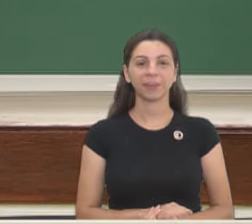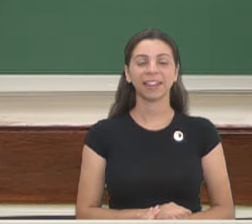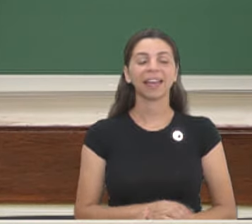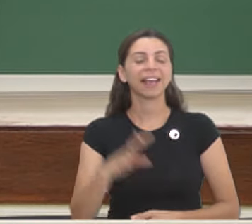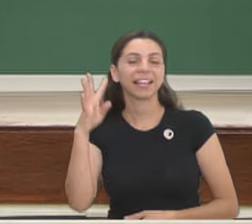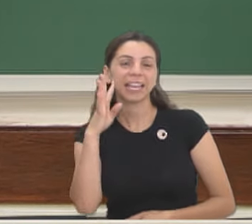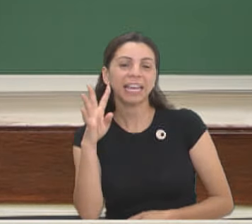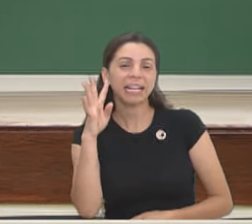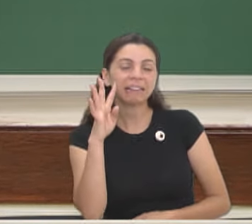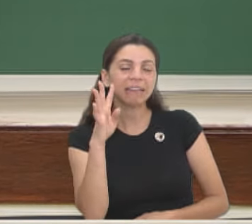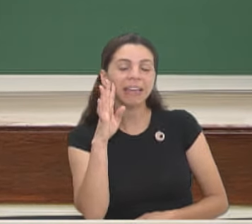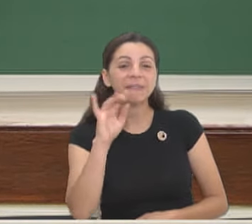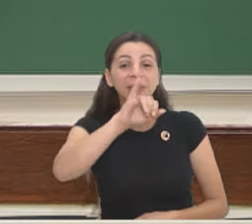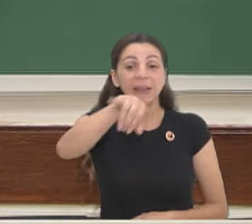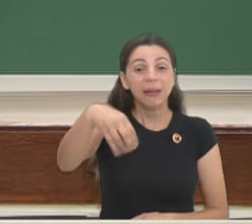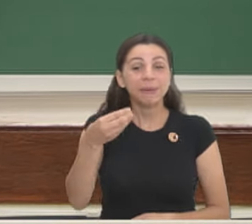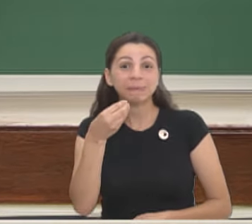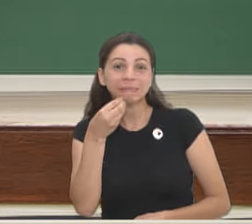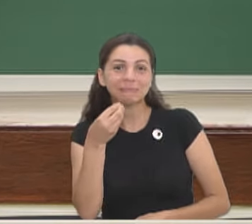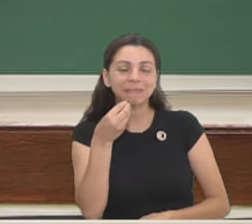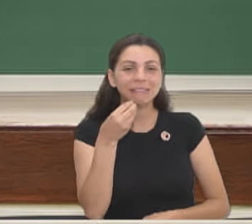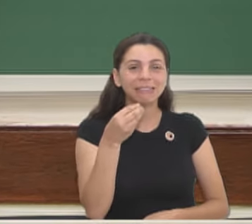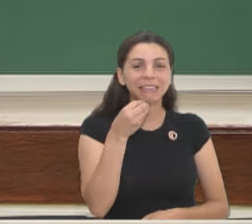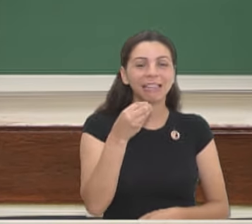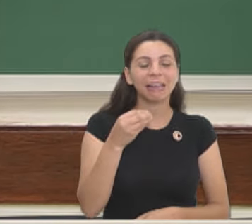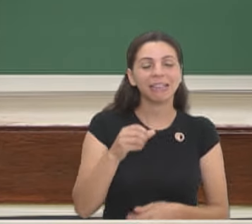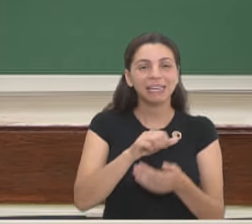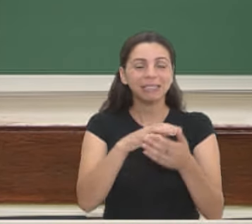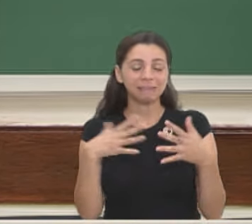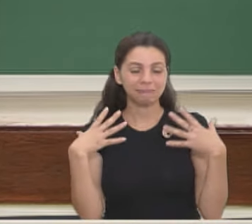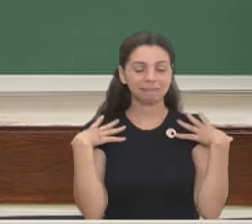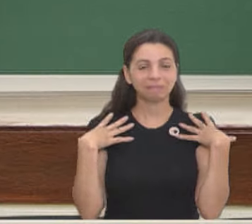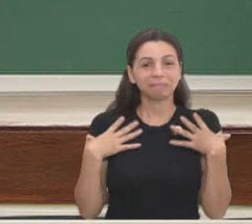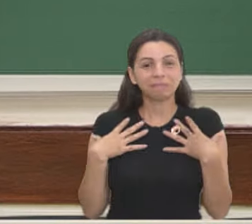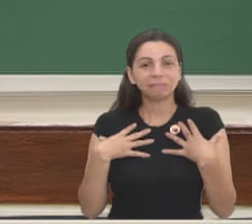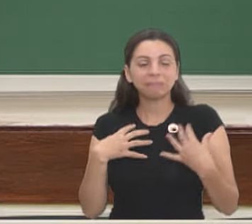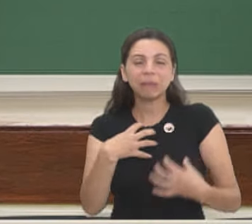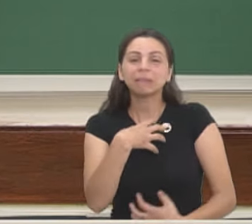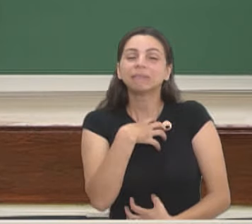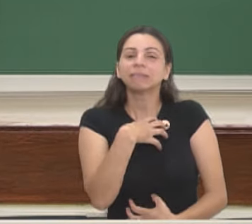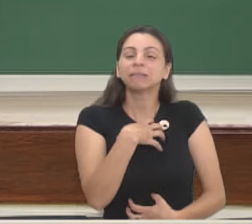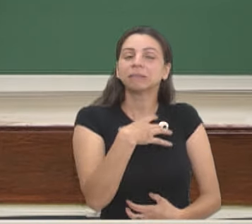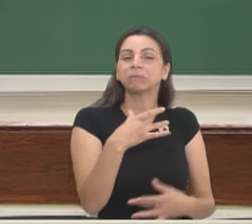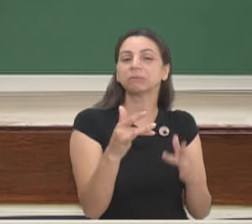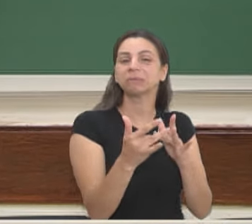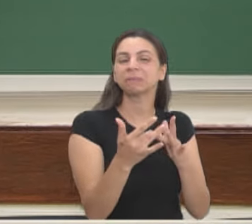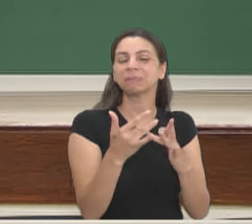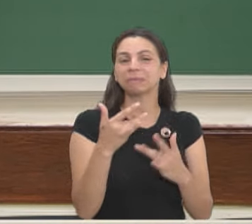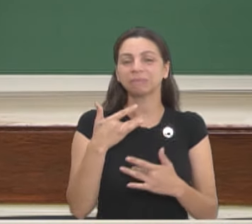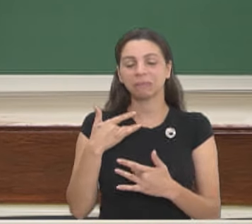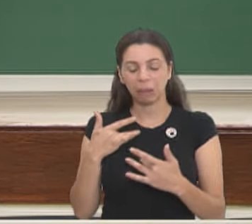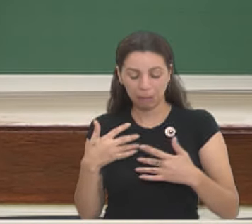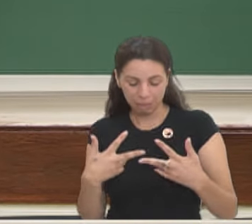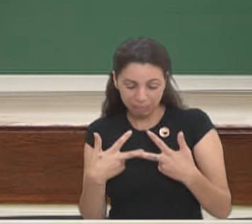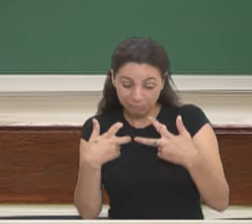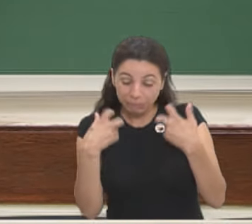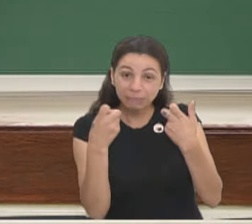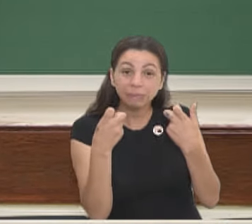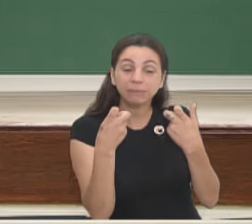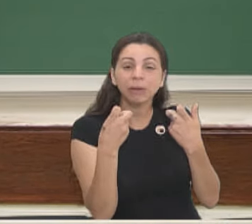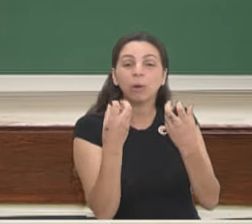bacana! Espero que vocês tenham aproveitado bastante essa atividade para sentir o corpo de vocês, se tocar, sentir, perceber como